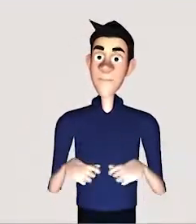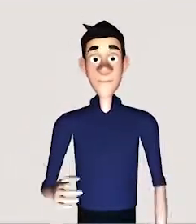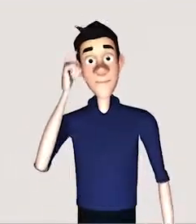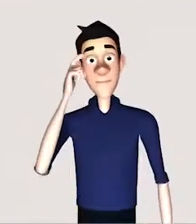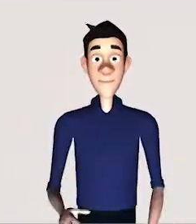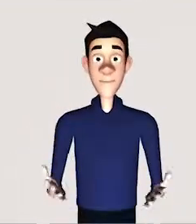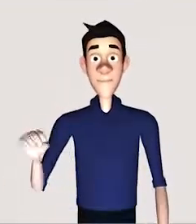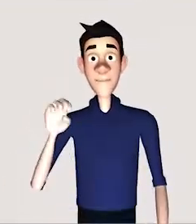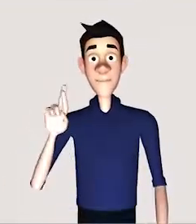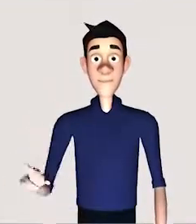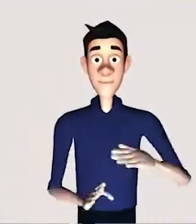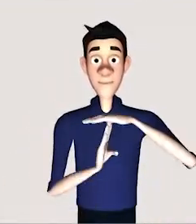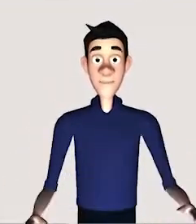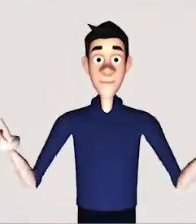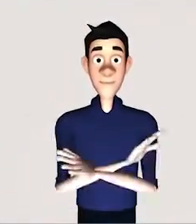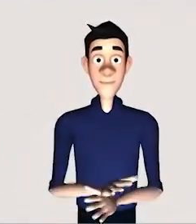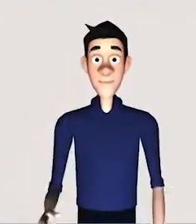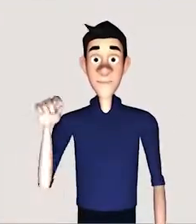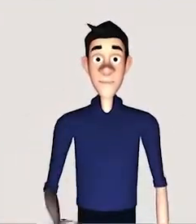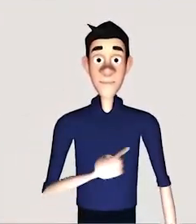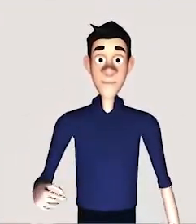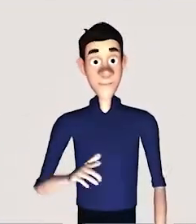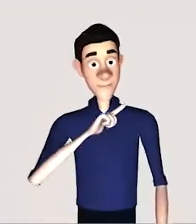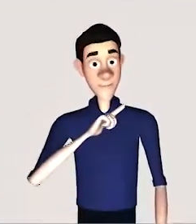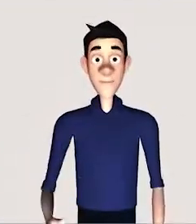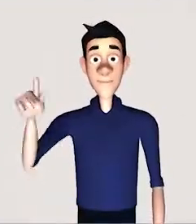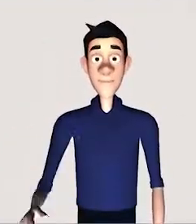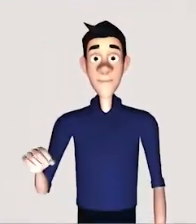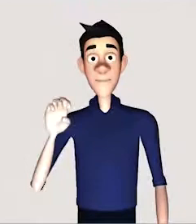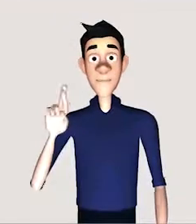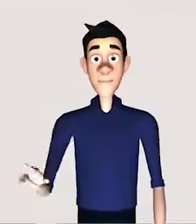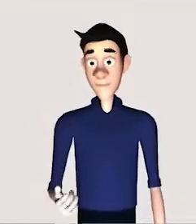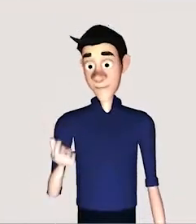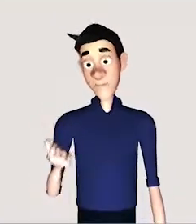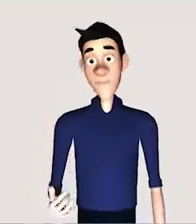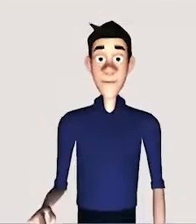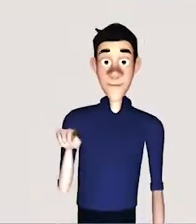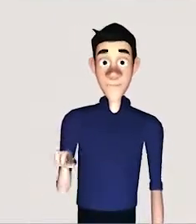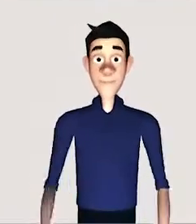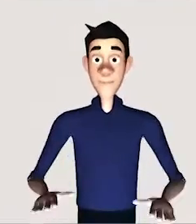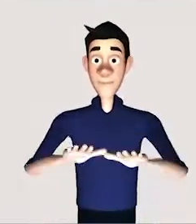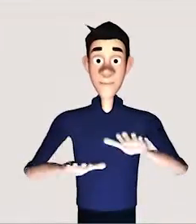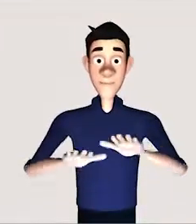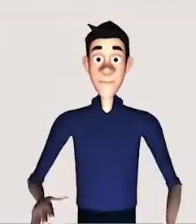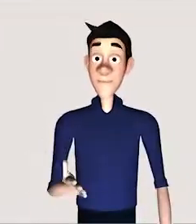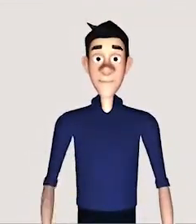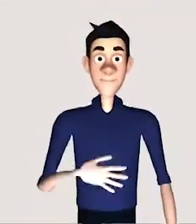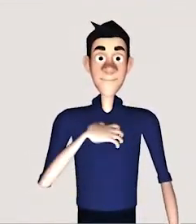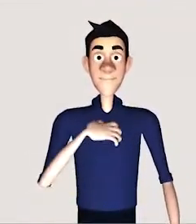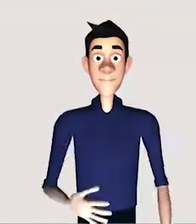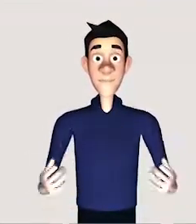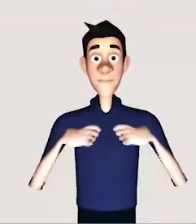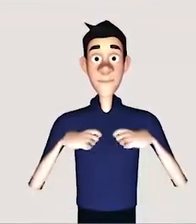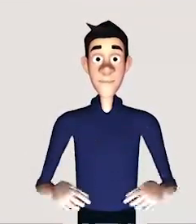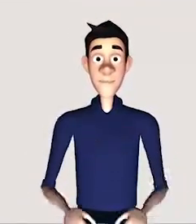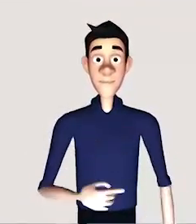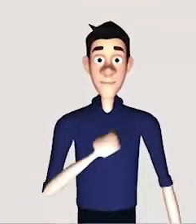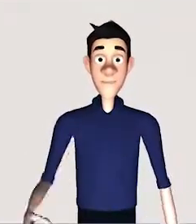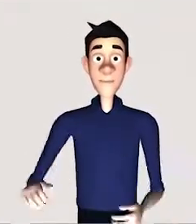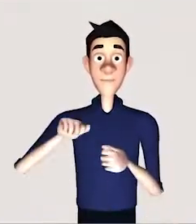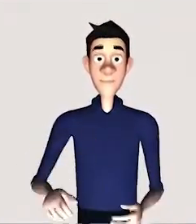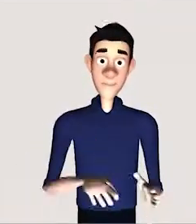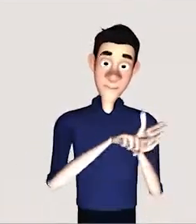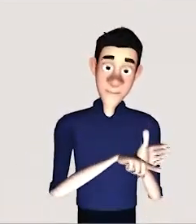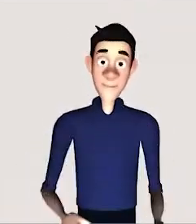museu? O que é que faz essas pessoas não entrarem? Então, faz um estudo a respeito desse tema. A própria história